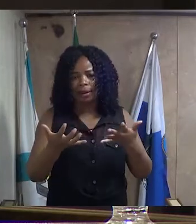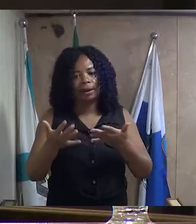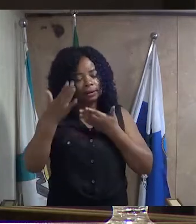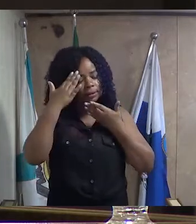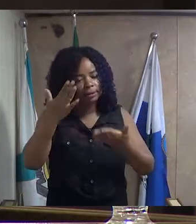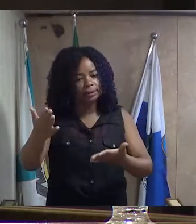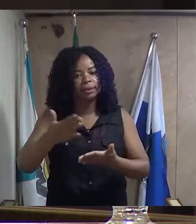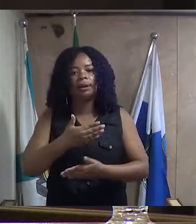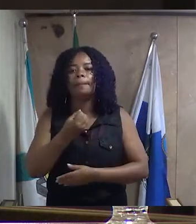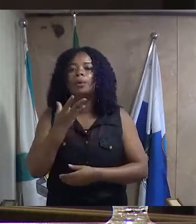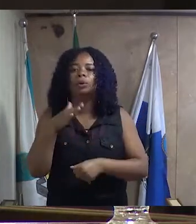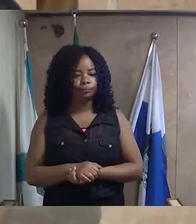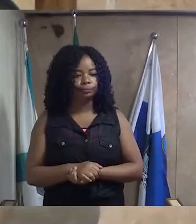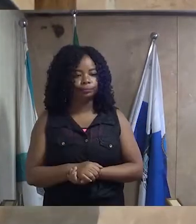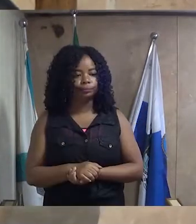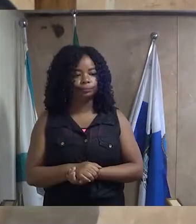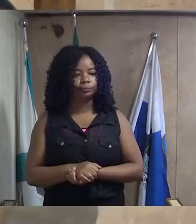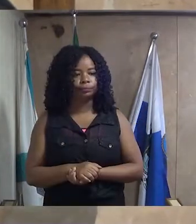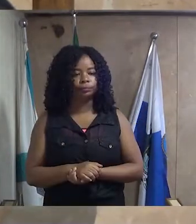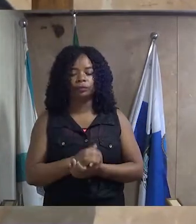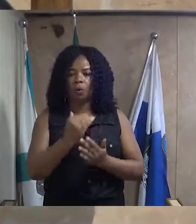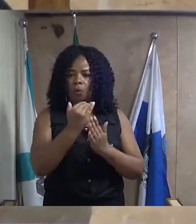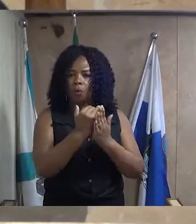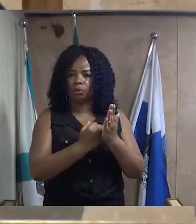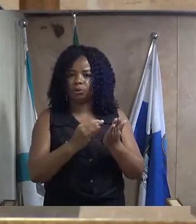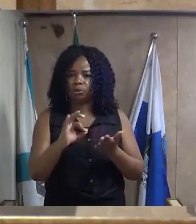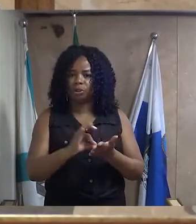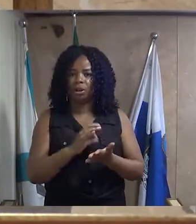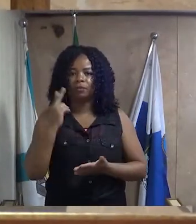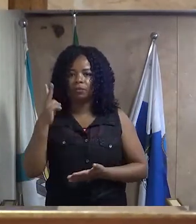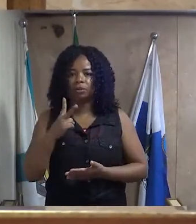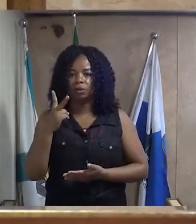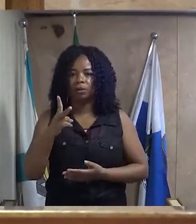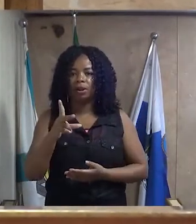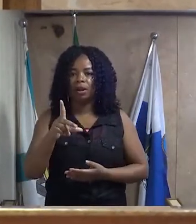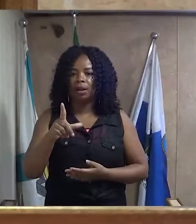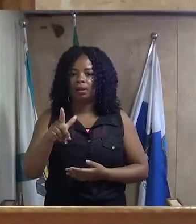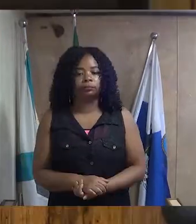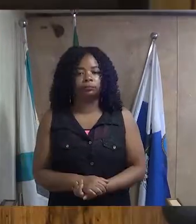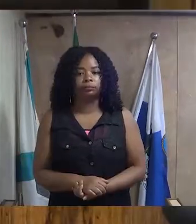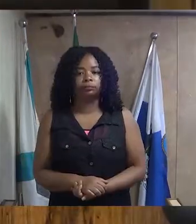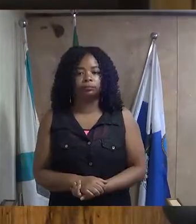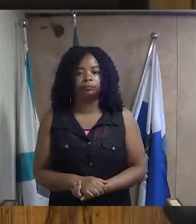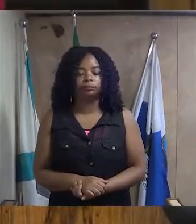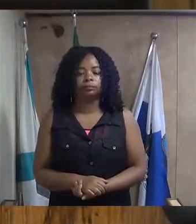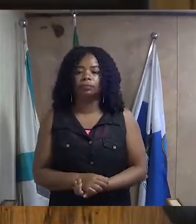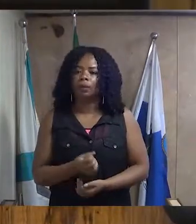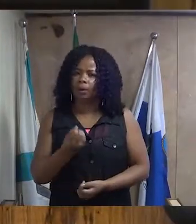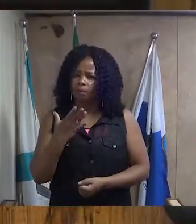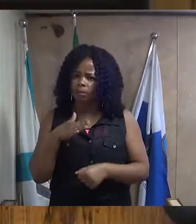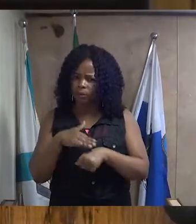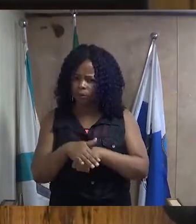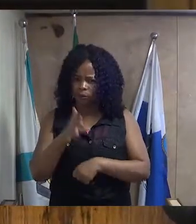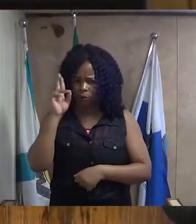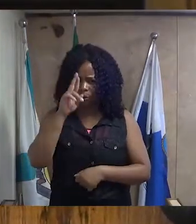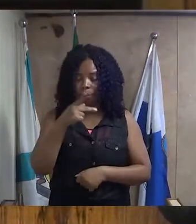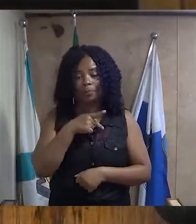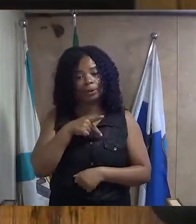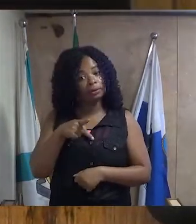noite a todos. Pronto, inscrição, vereadora Leite. Boa